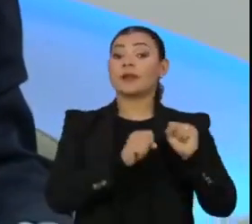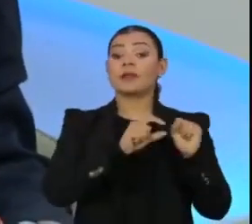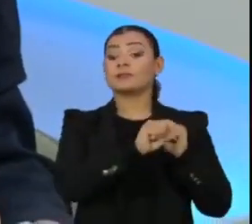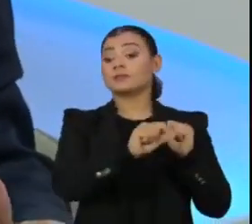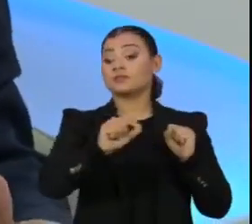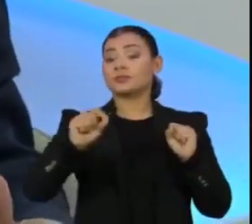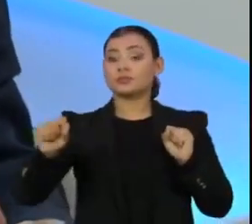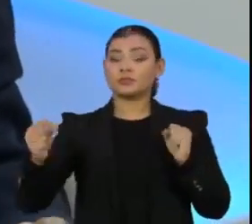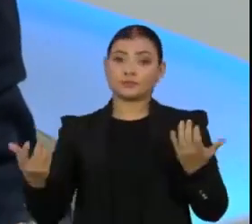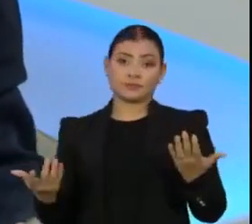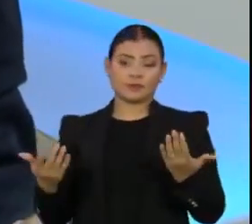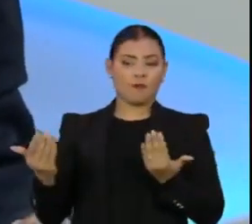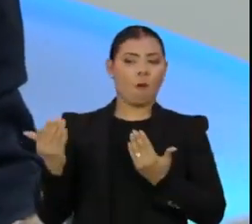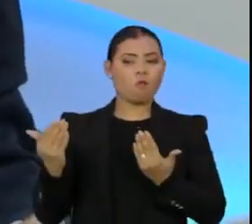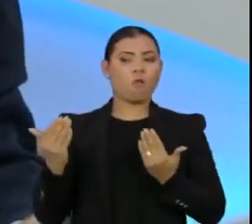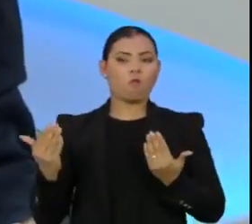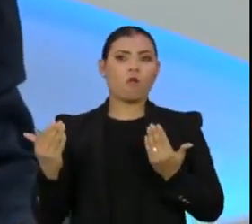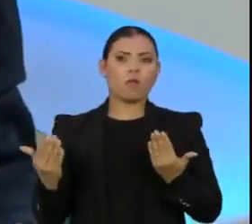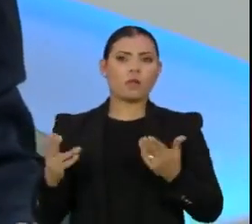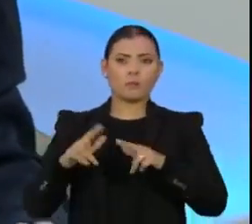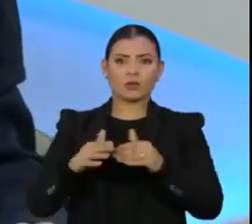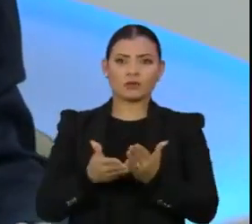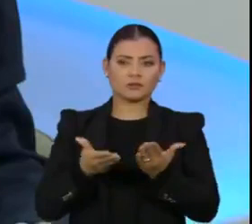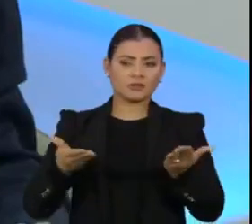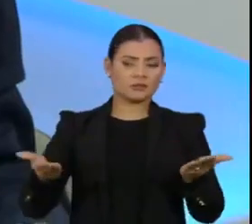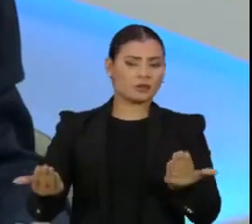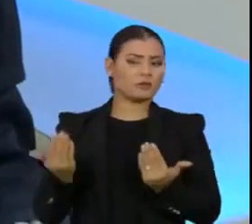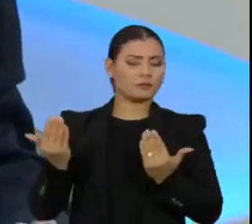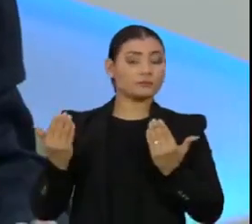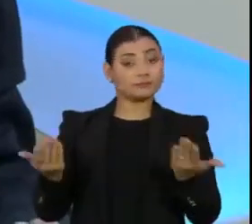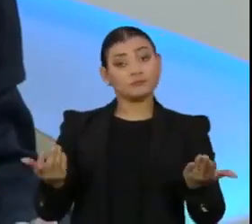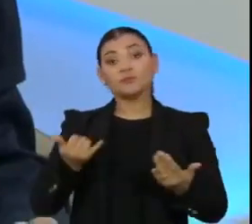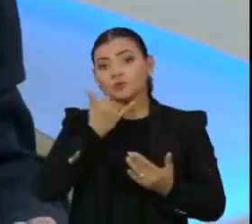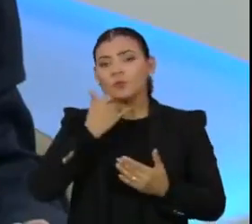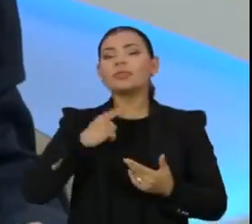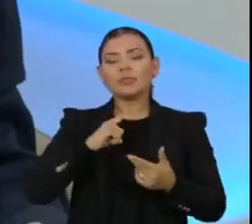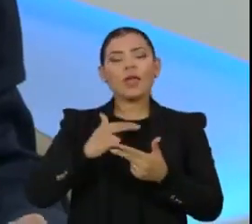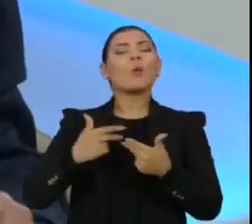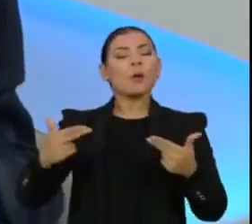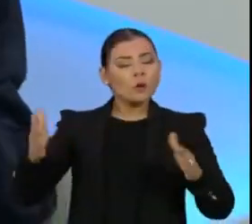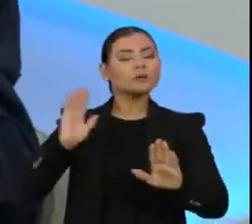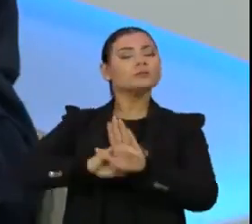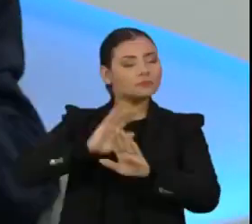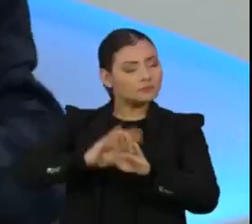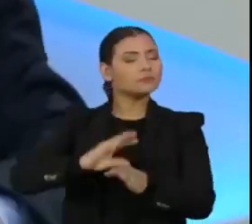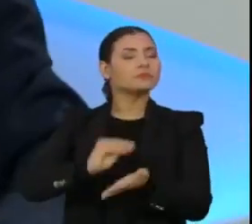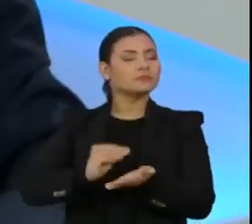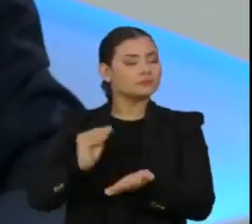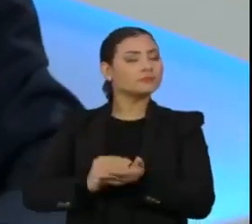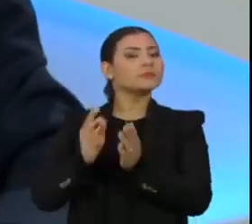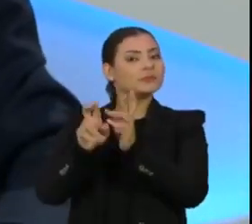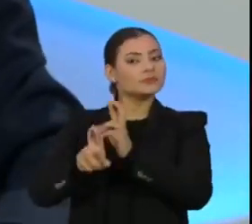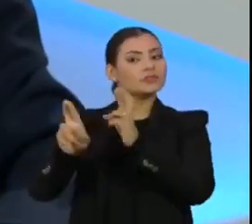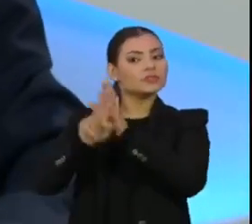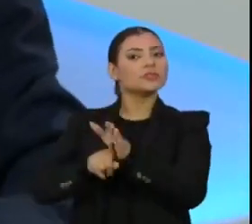que suspeitas de outros processos licitatórios. No meu sentido, tem coisas ali a serem investigadas e serão investigadas com a quebra de sigilos.